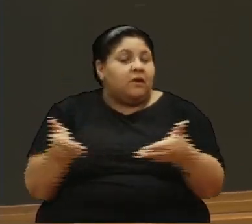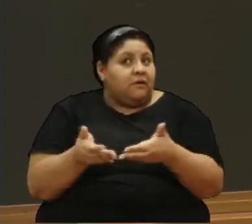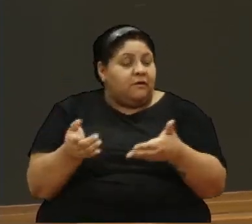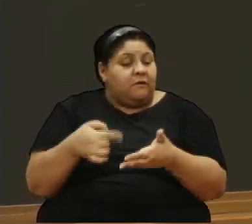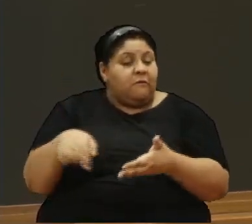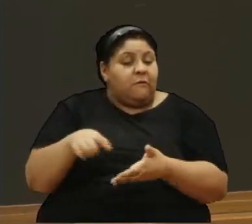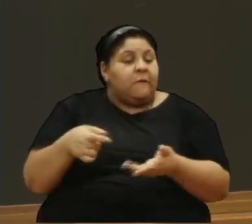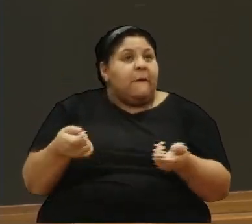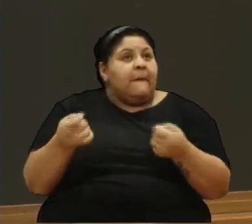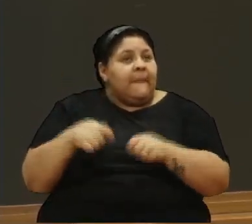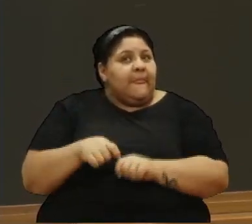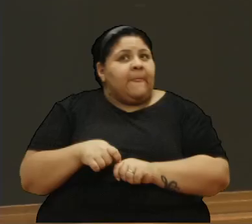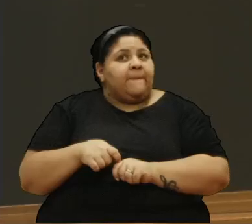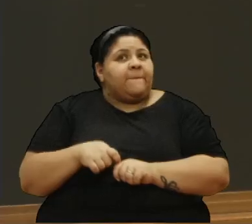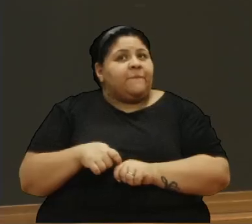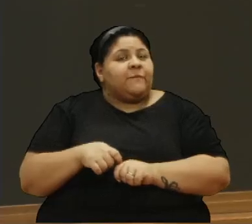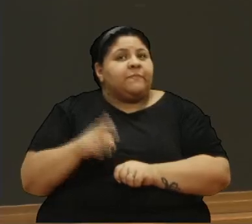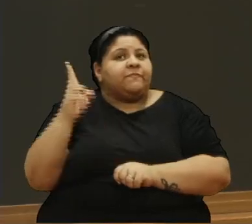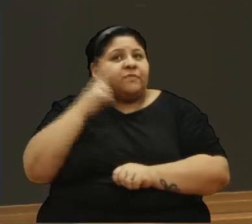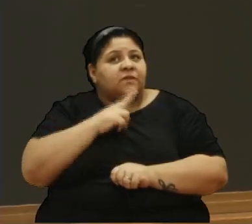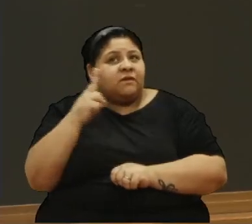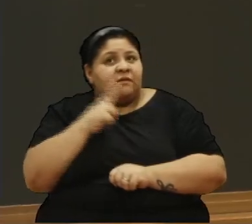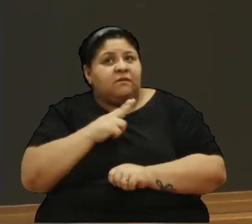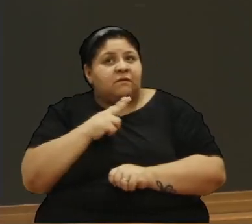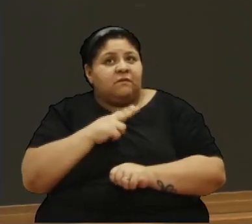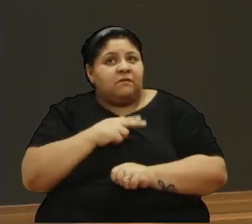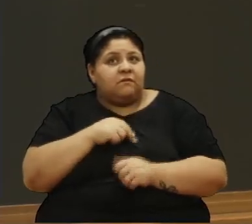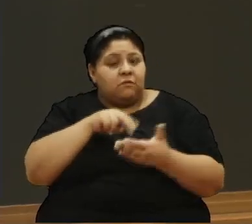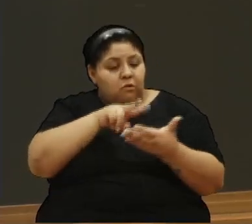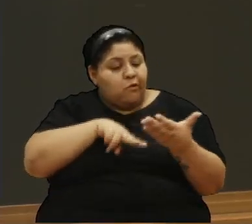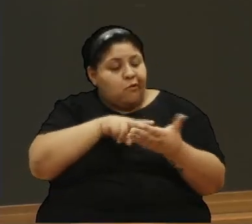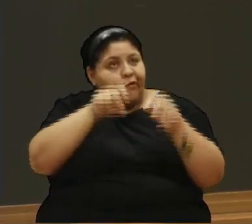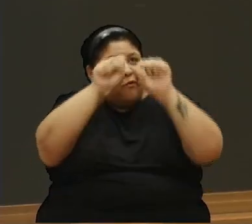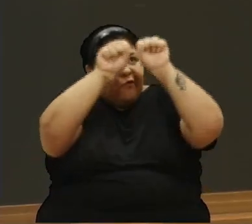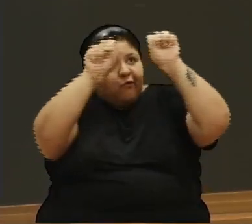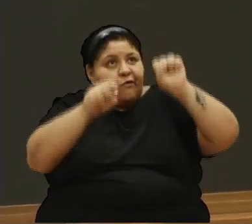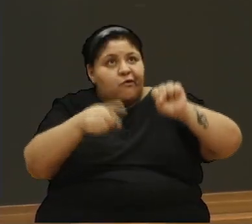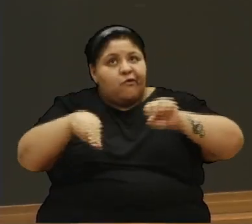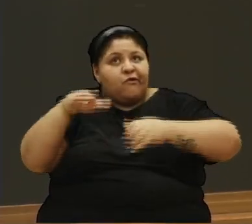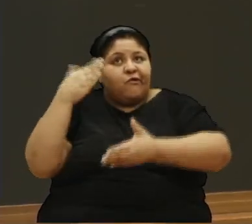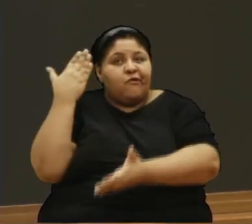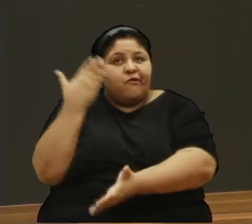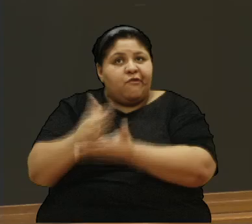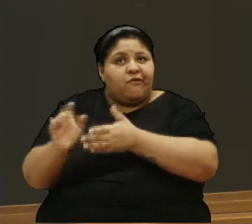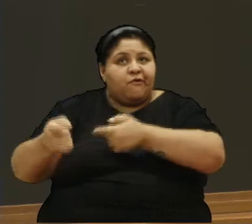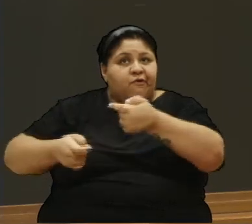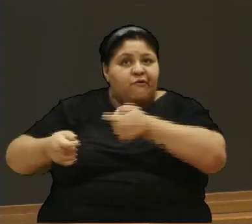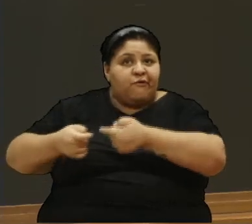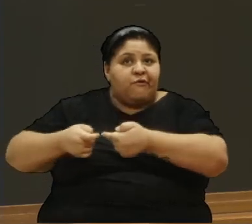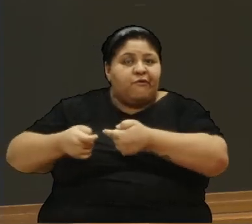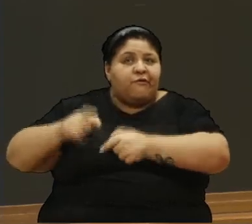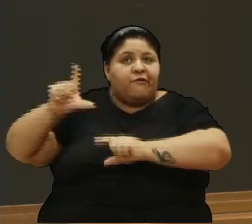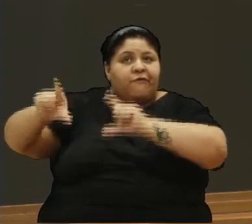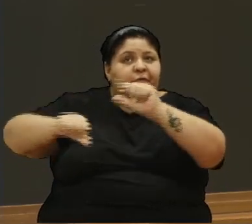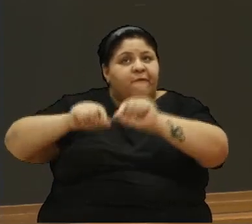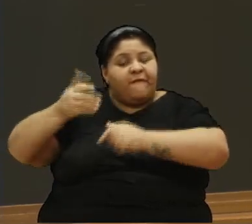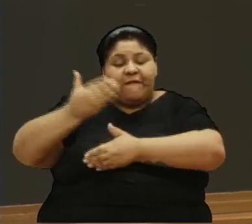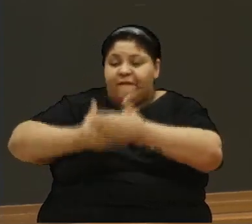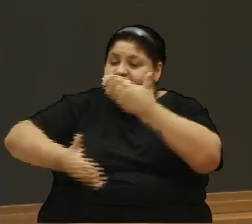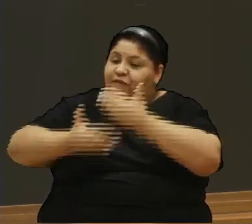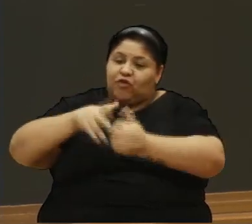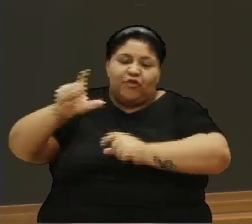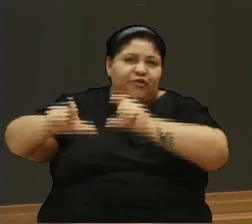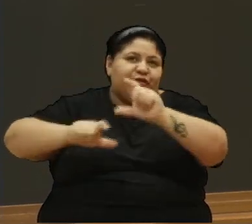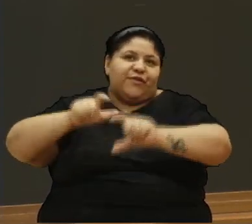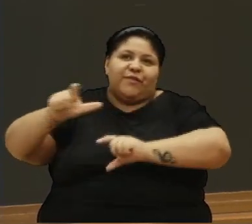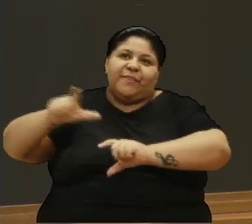nós precisamos, com urgência, revisar o sistema. Nós perdemos a guerra do container seletivo e todas as pessoas